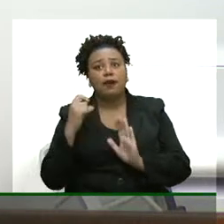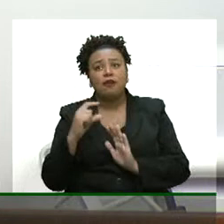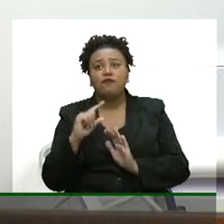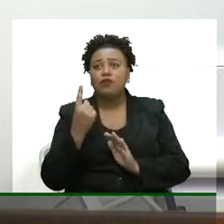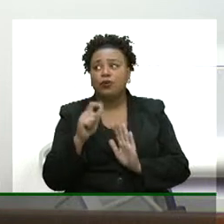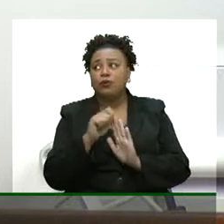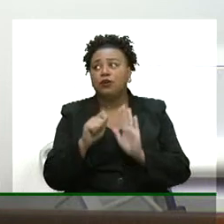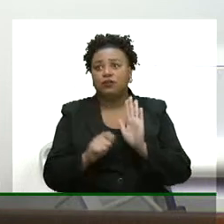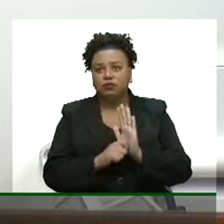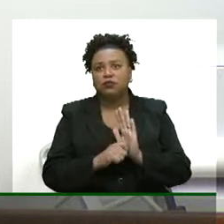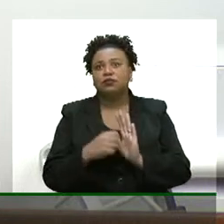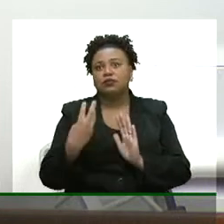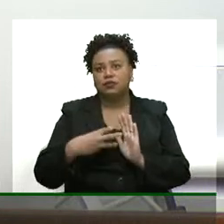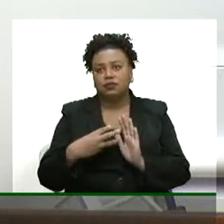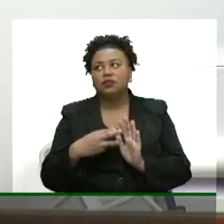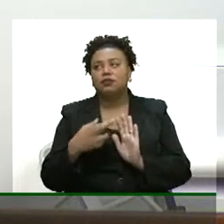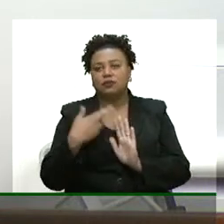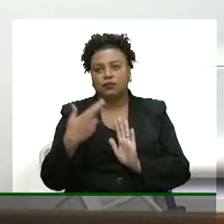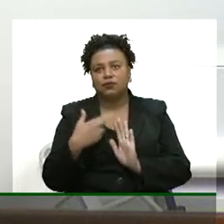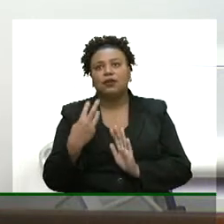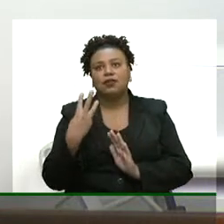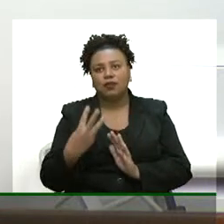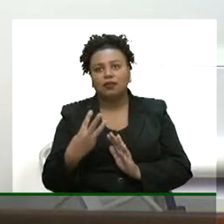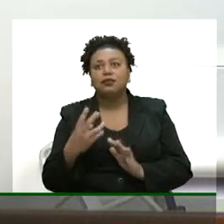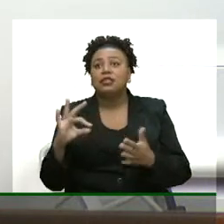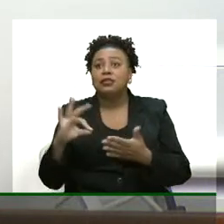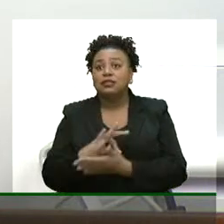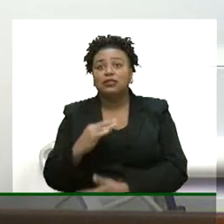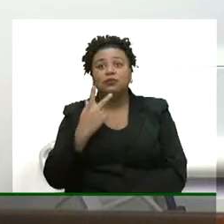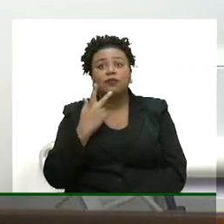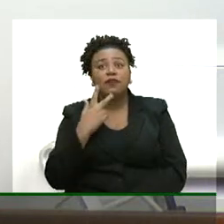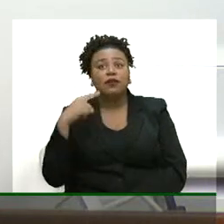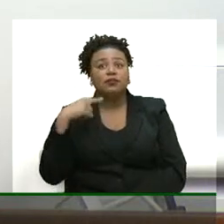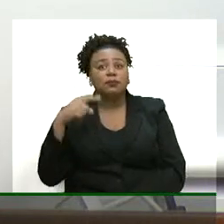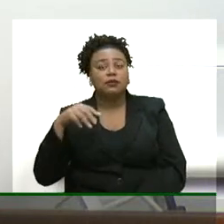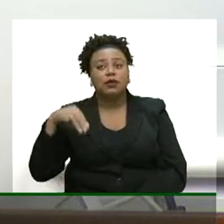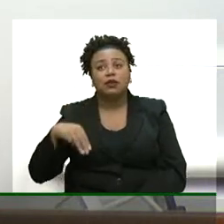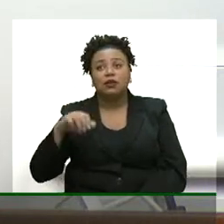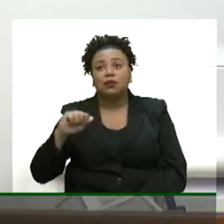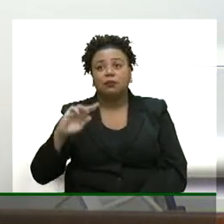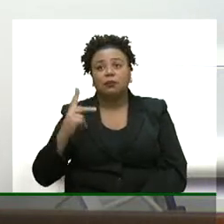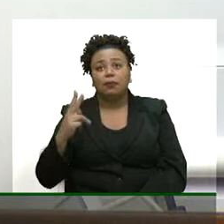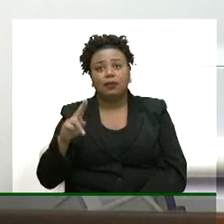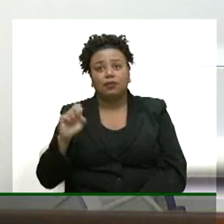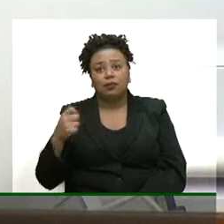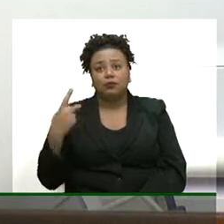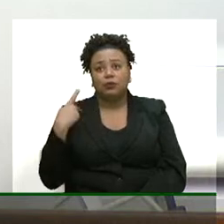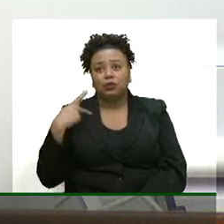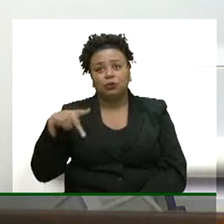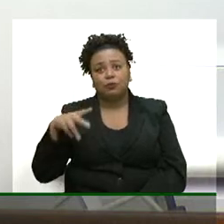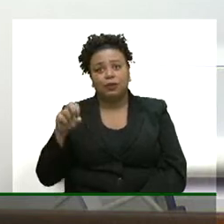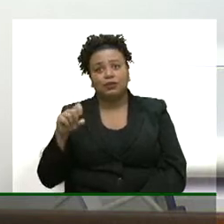do artigo 3º da resolução 3.205. Inscrito para falar, deputado Matheus Vespe, pela bancada do PSDB.